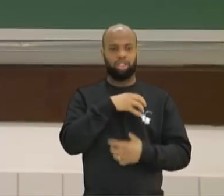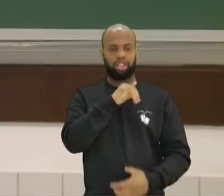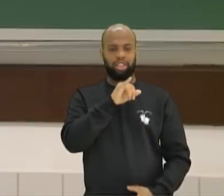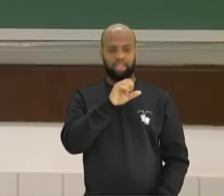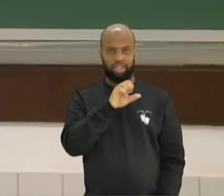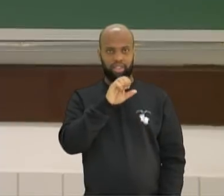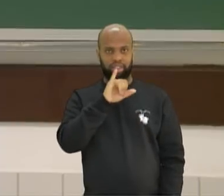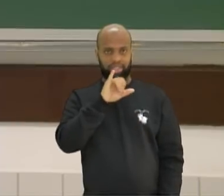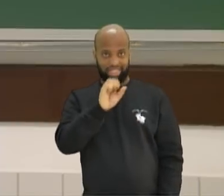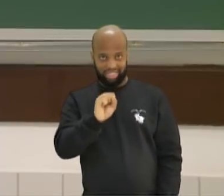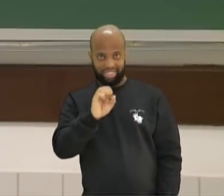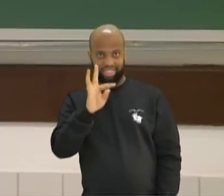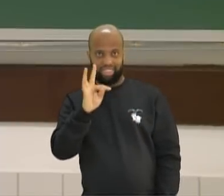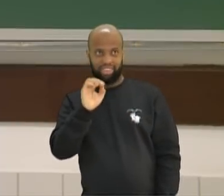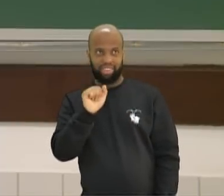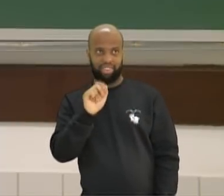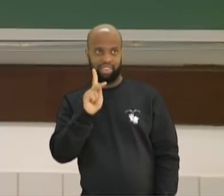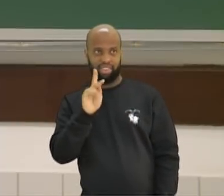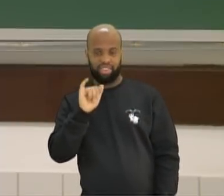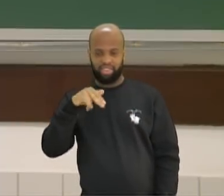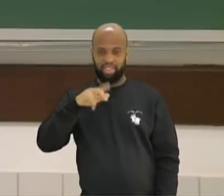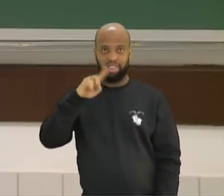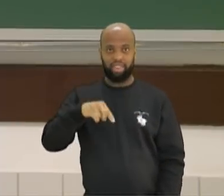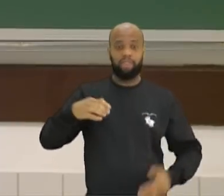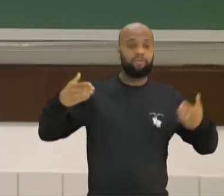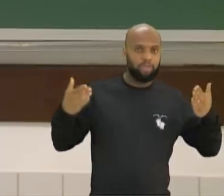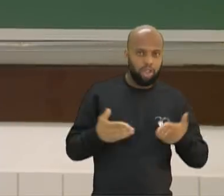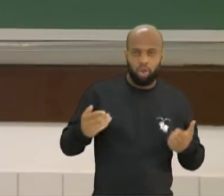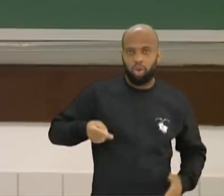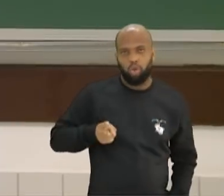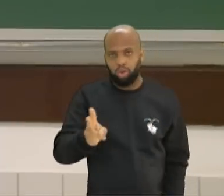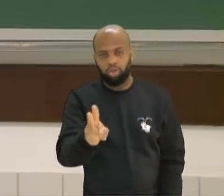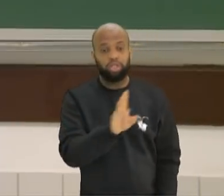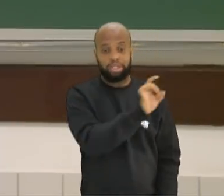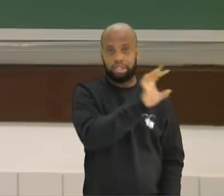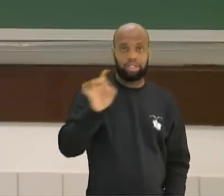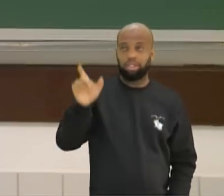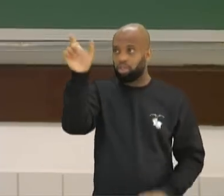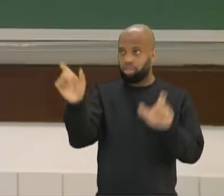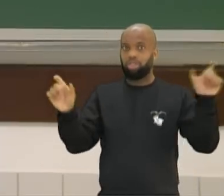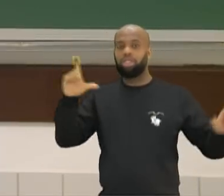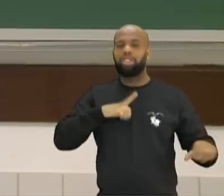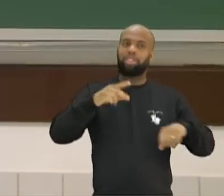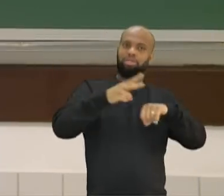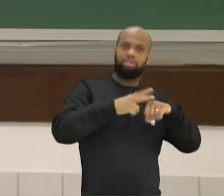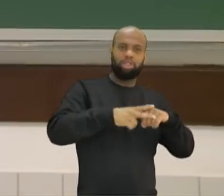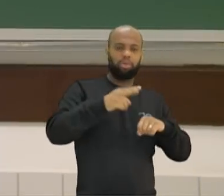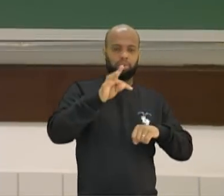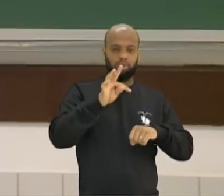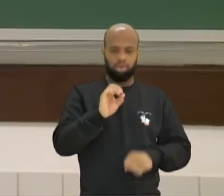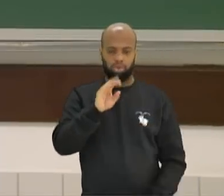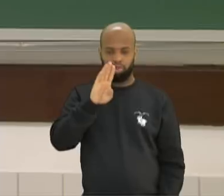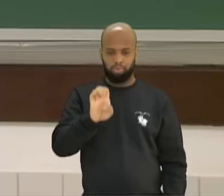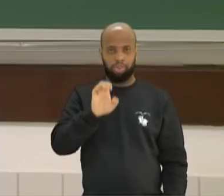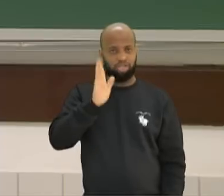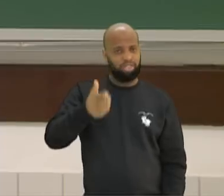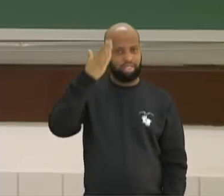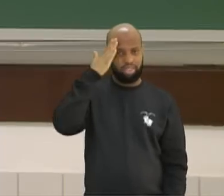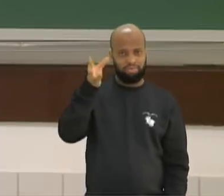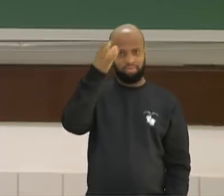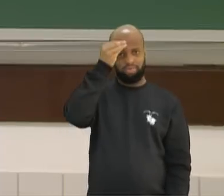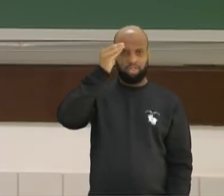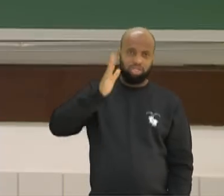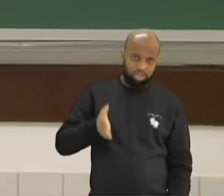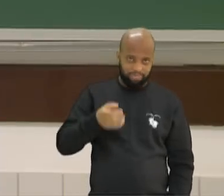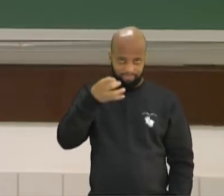certo? Como é que eu vou saber quando eu uso o verbo to be? Cada sujeito tem o seu verbo to be. Tranquilinho? Sabe, já está de cor